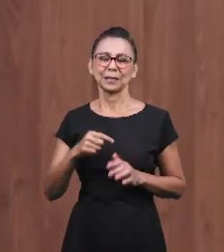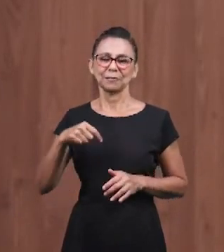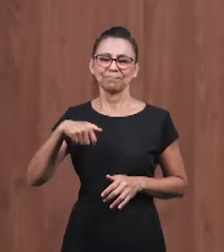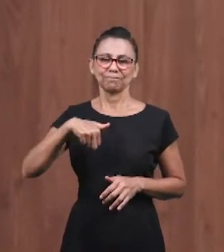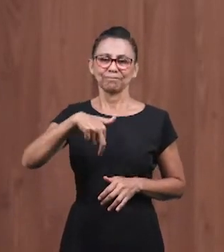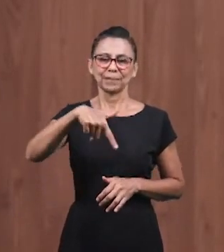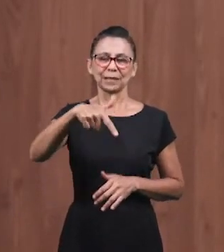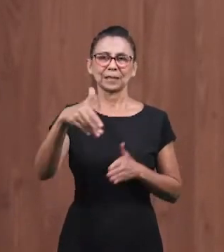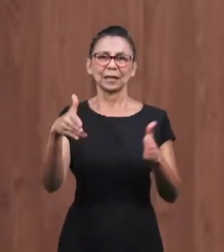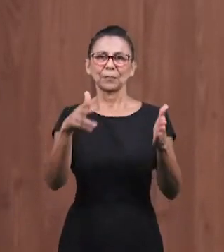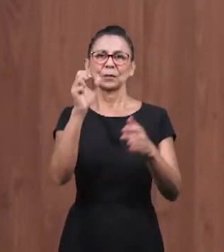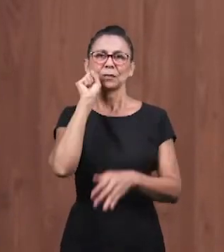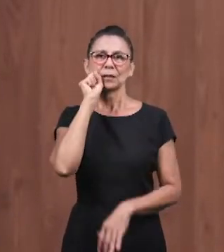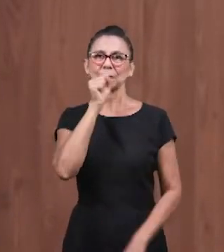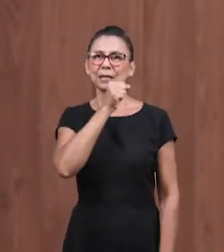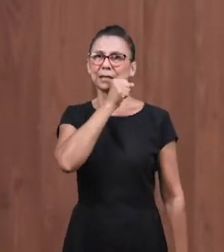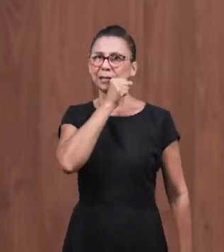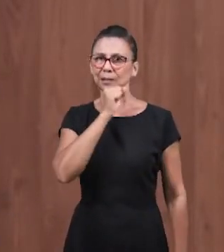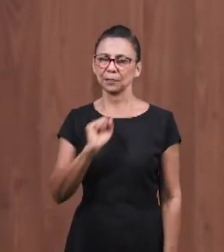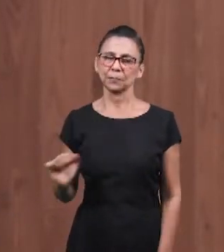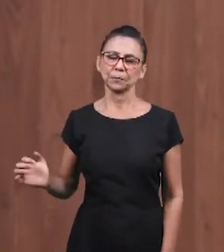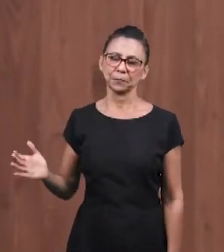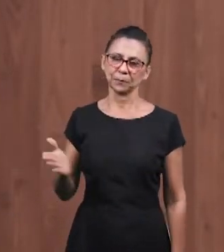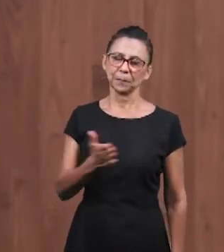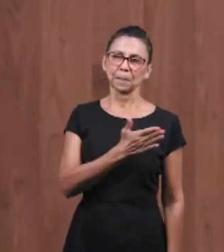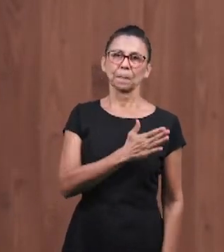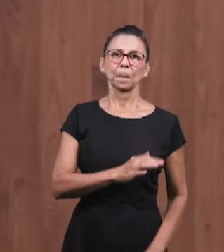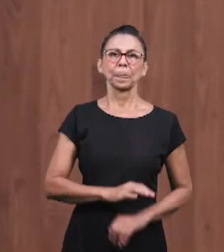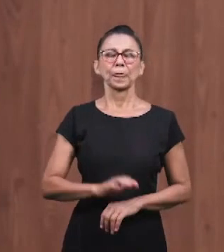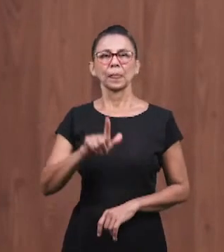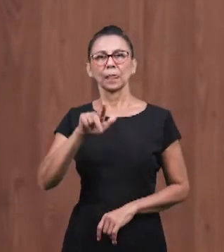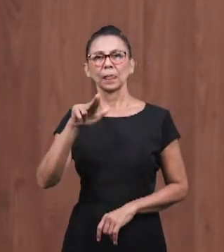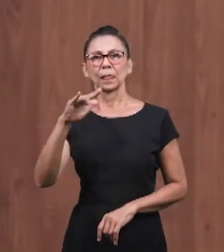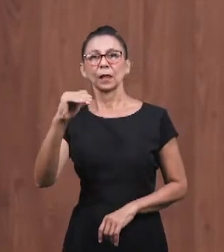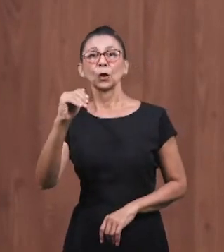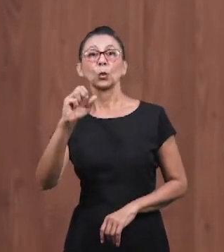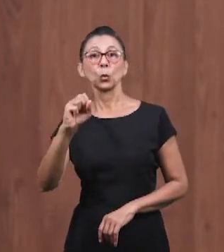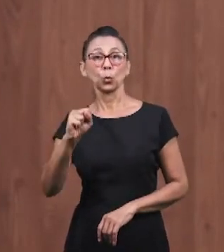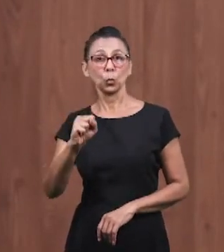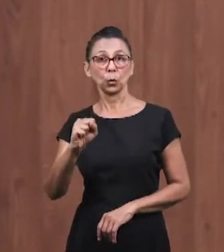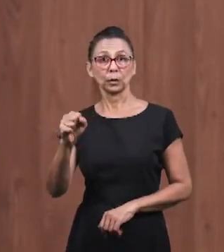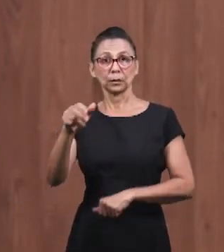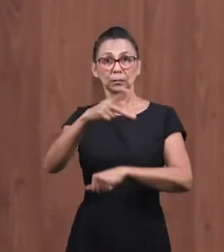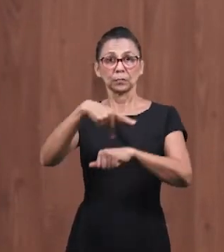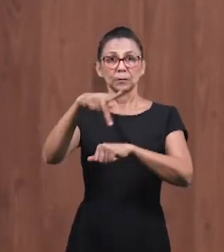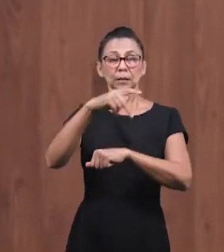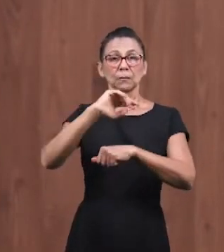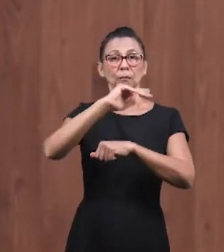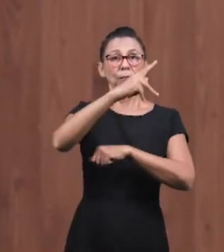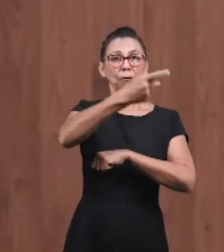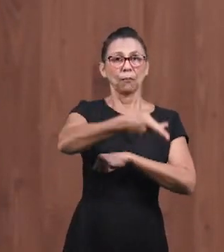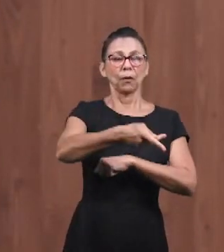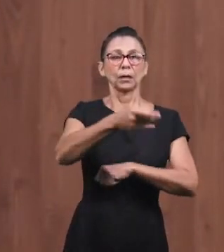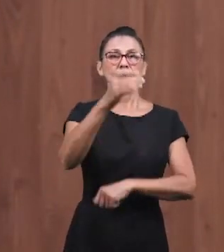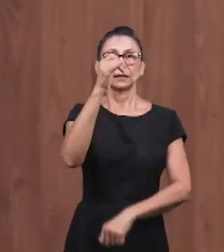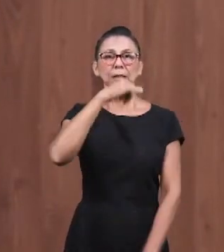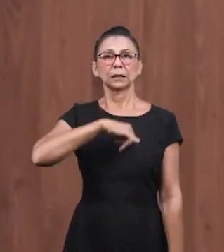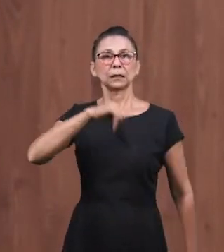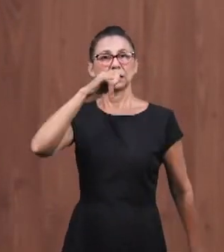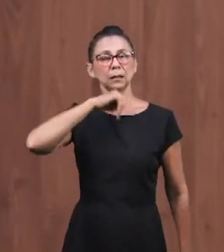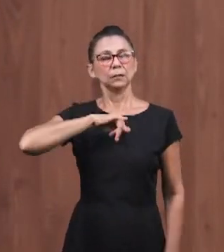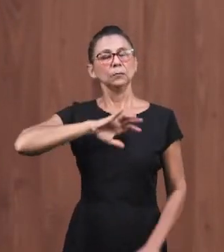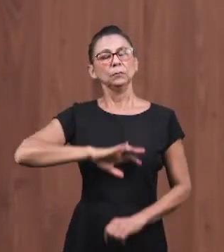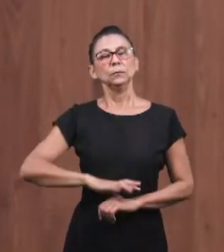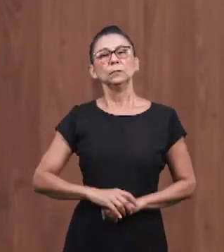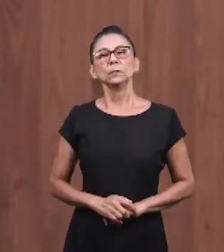Muito bem. Também o Lucas respondeu muito bem, o Lucas lá da Itália, quando ele deu ali a colocação